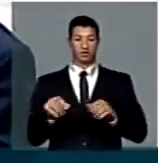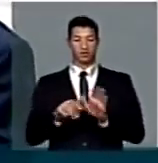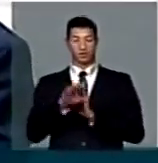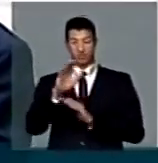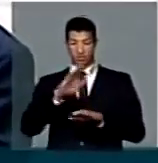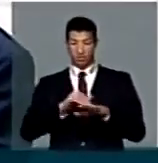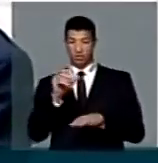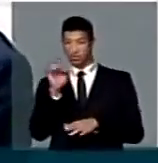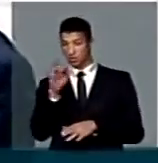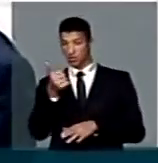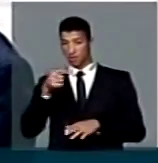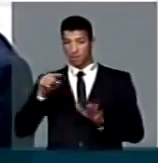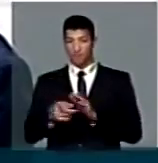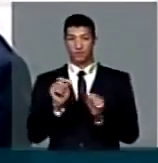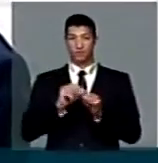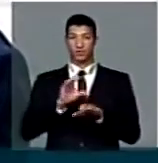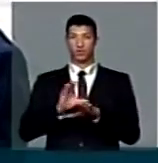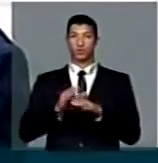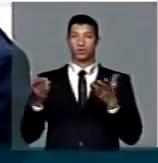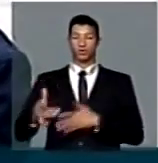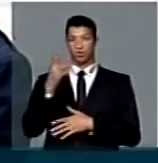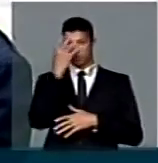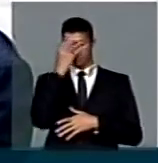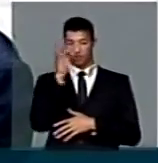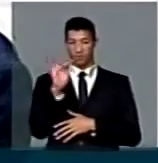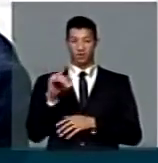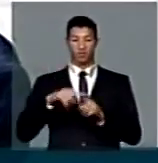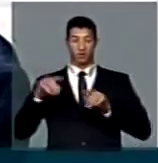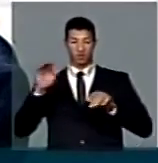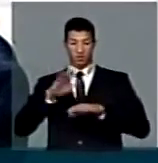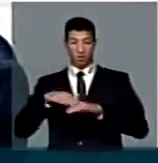1.000, para fazer o curso agora em fevereiro,